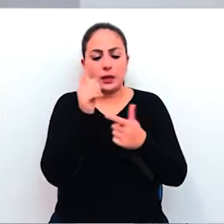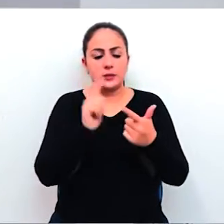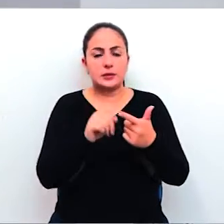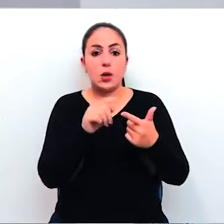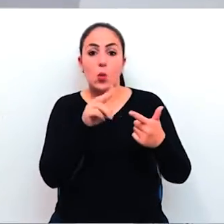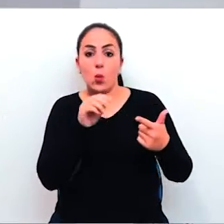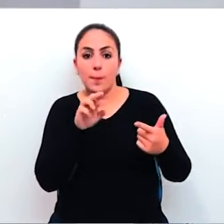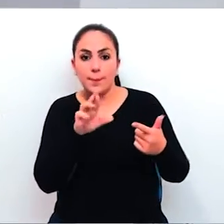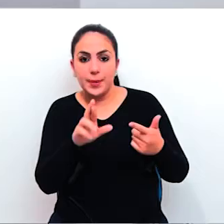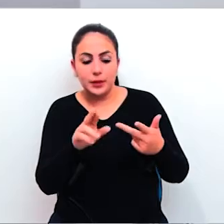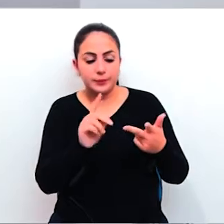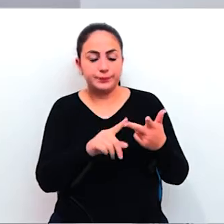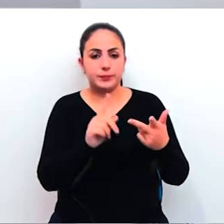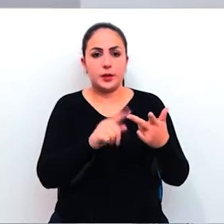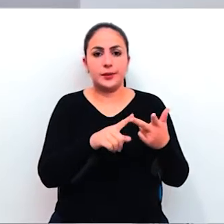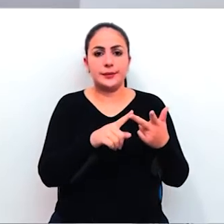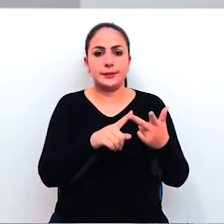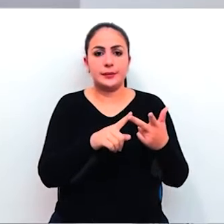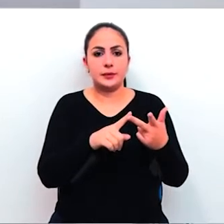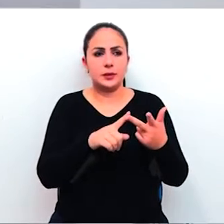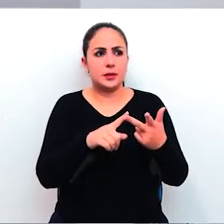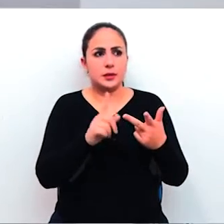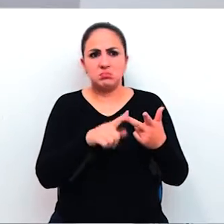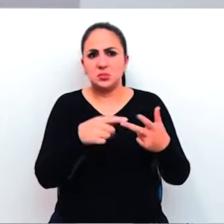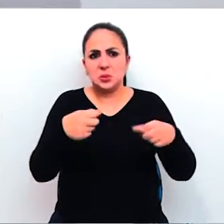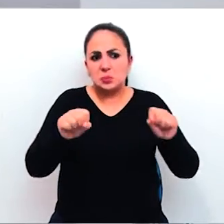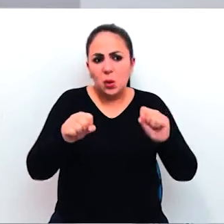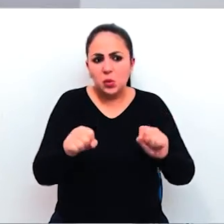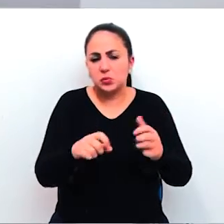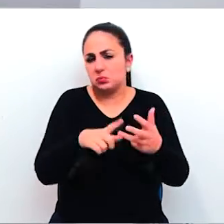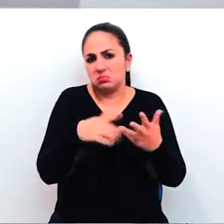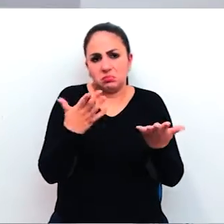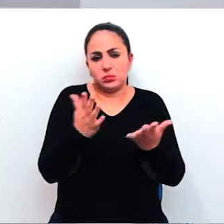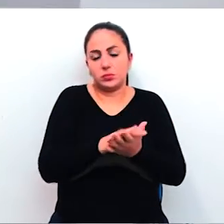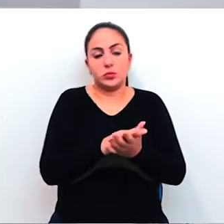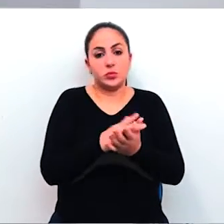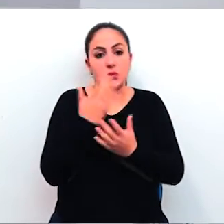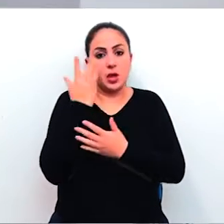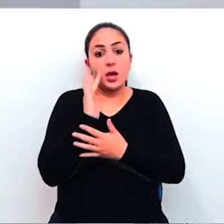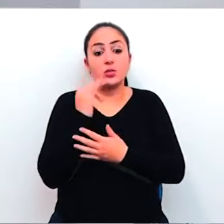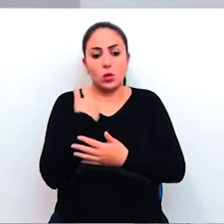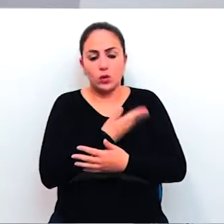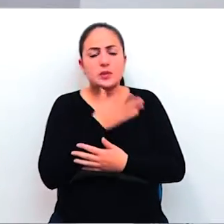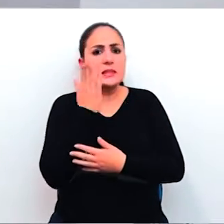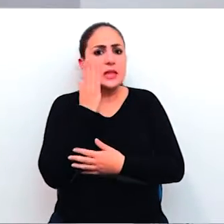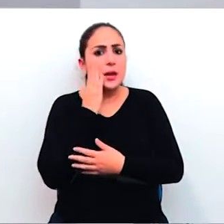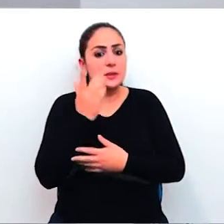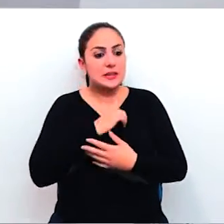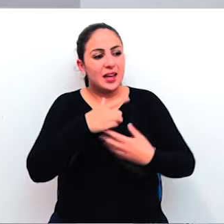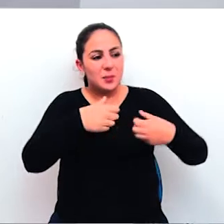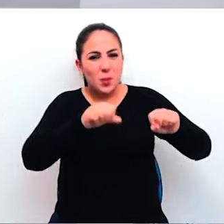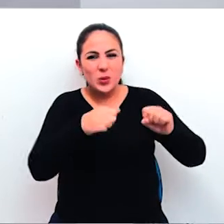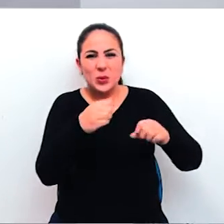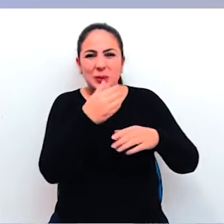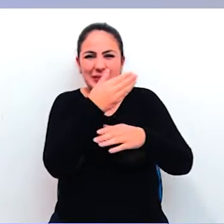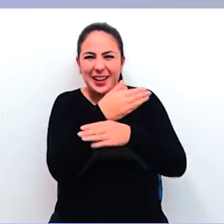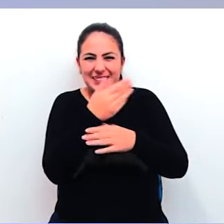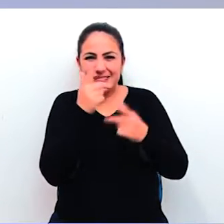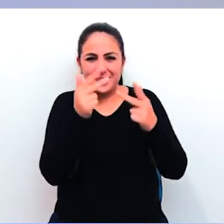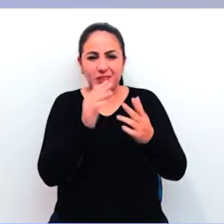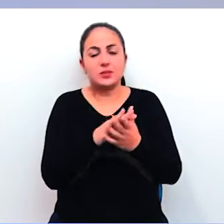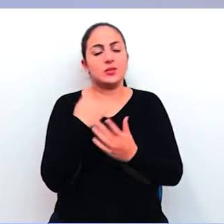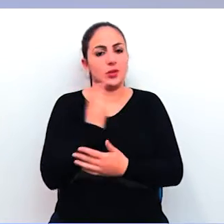através da manutenção do lugar do top five do garoto o que for outras do moto faz que não sabe que existem muitas cidades